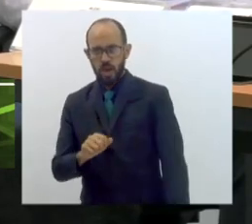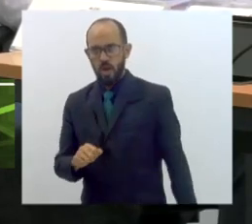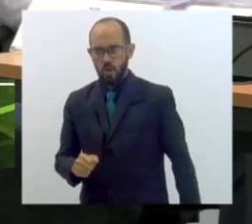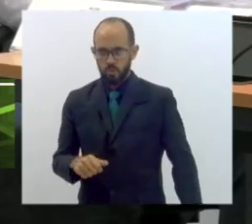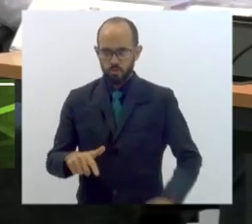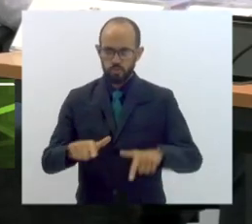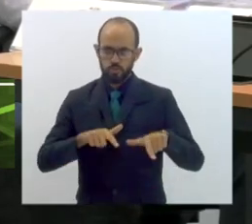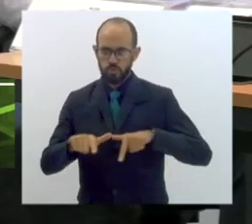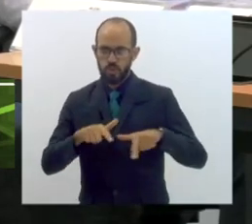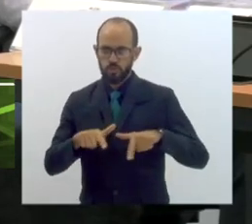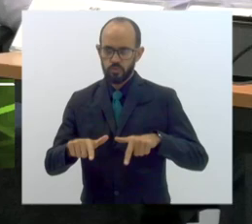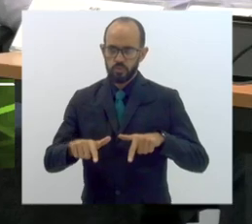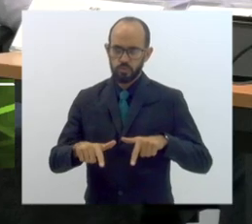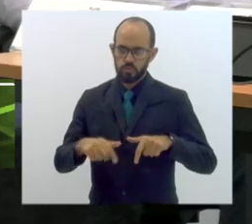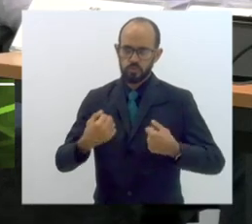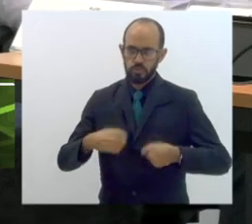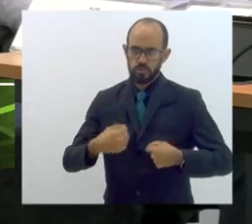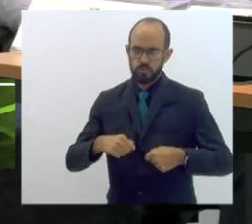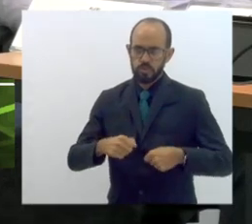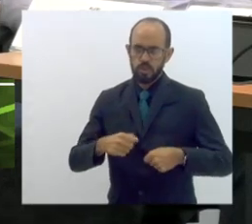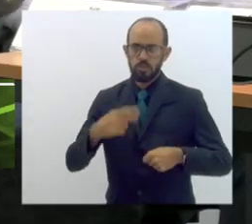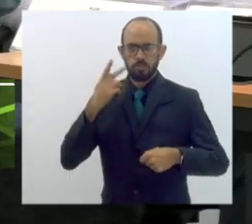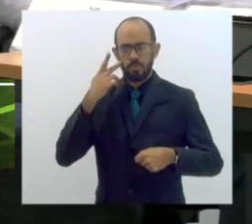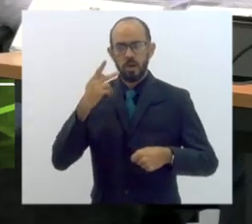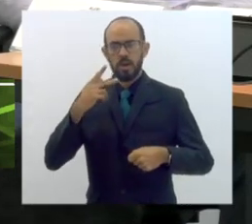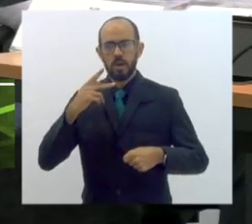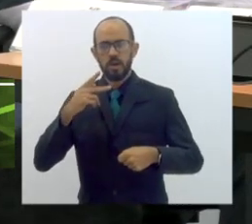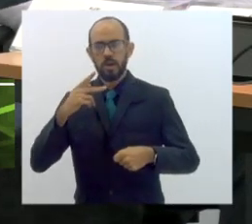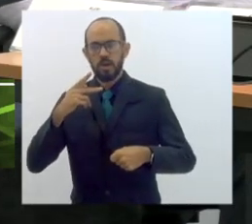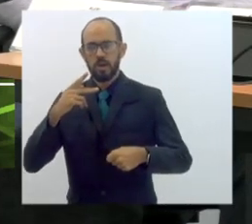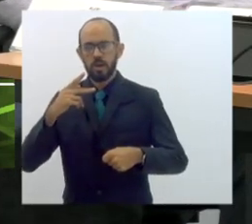serviços necessários para...